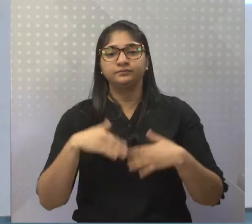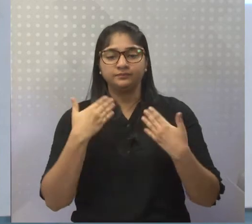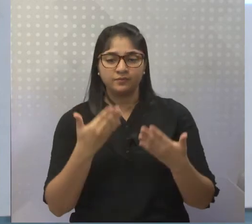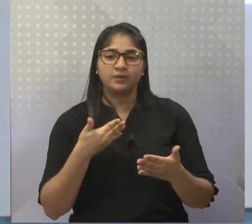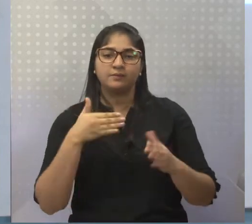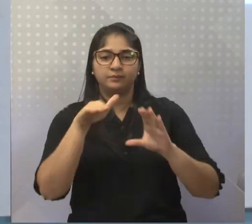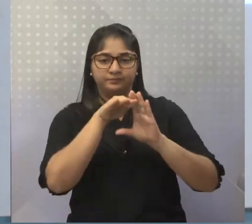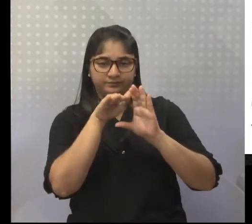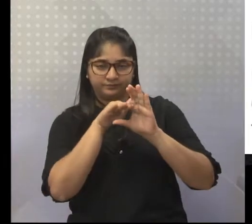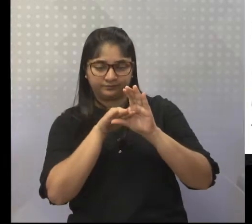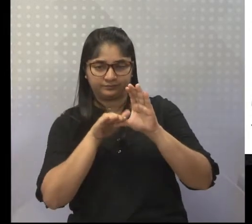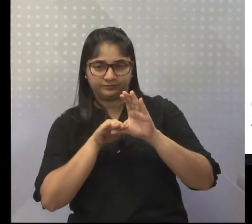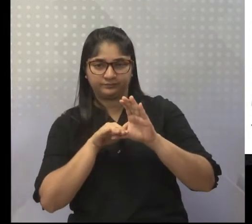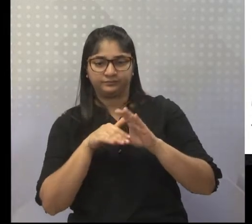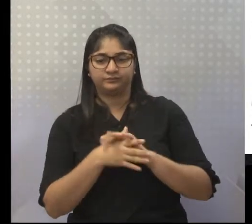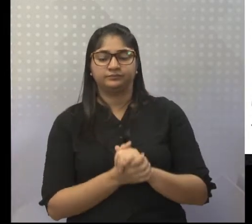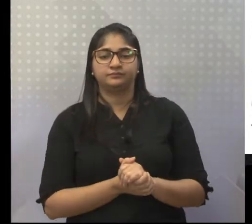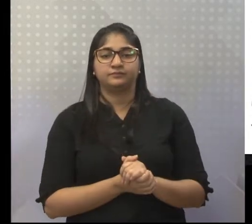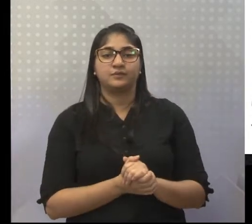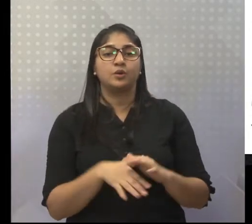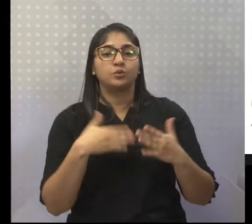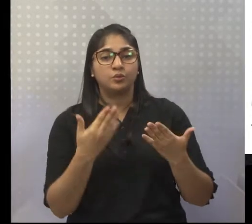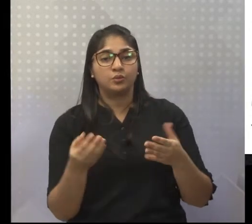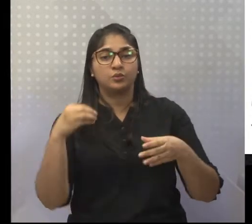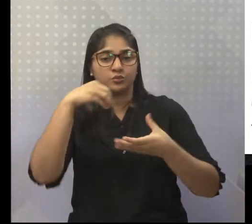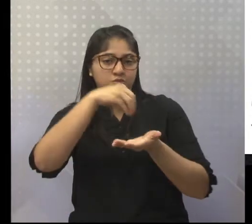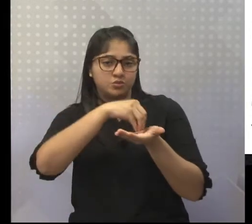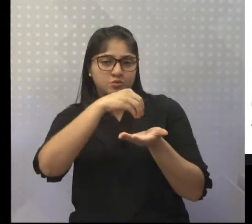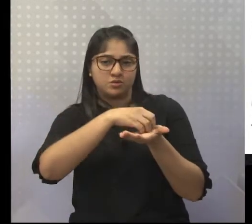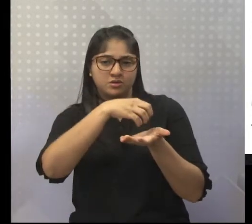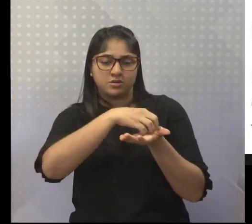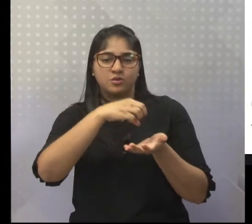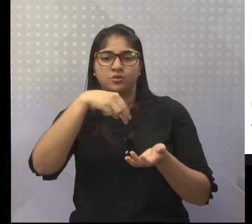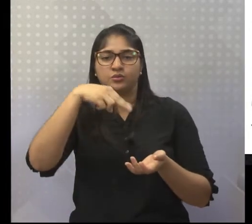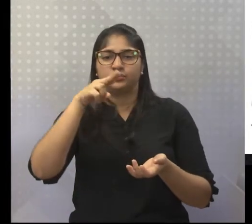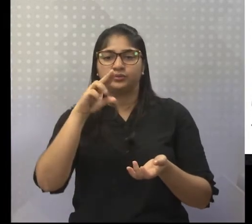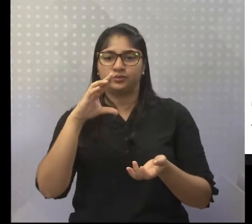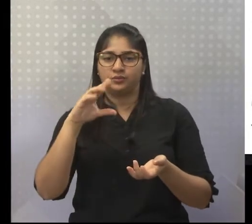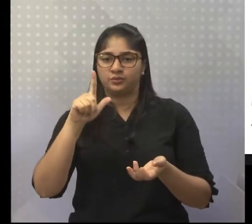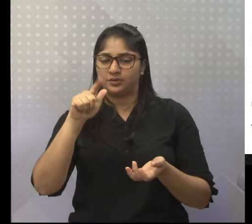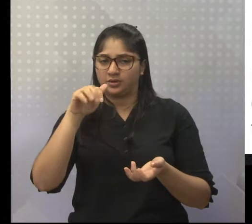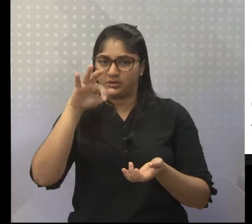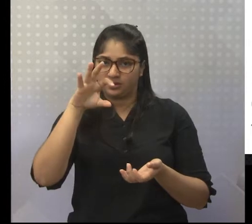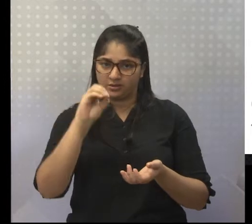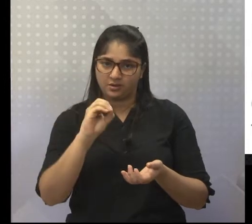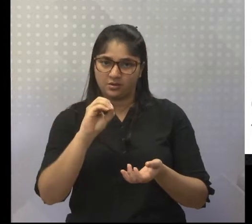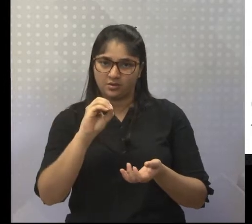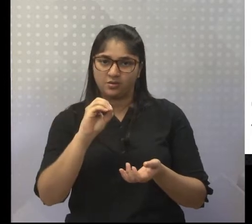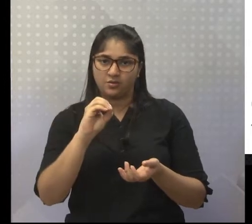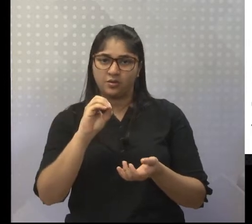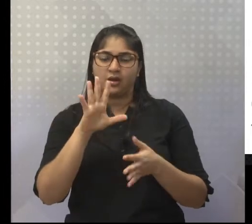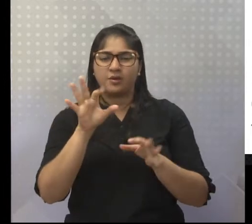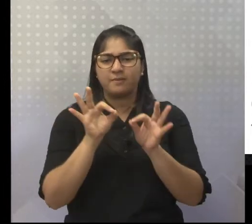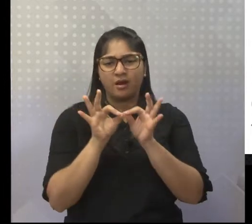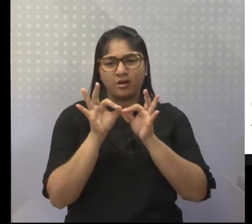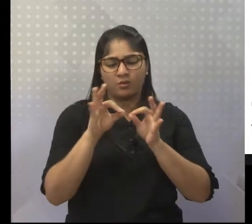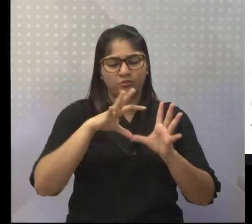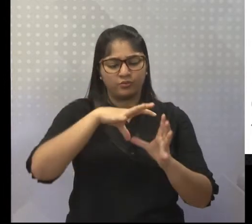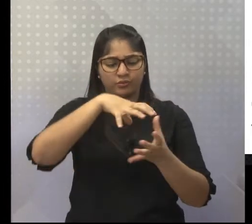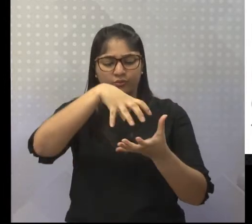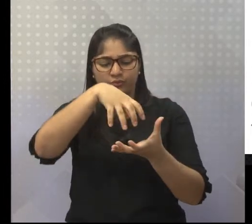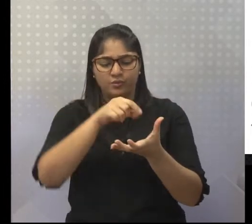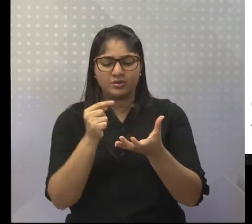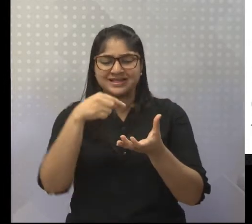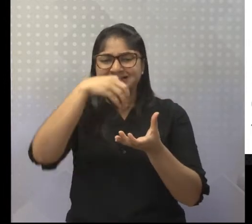camada que a gente vai estudar agora no núcleo que nada mais é uma camada é mais distinta da superfície terrestre no caso aí